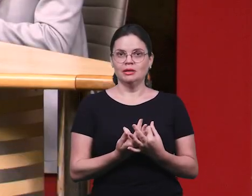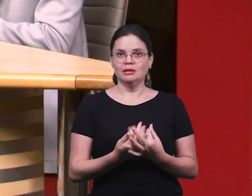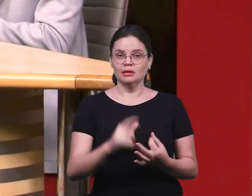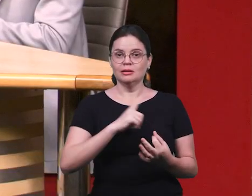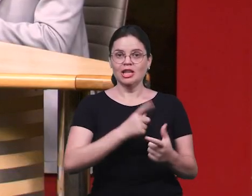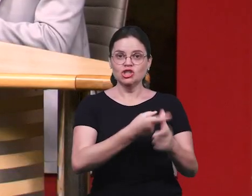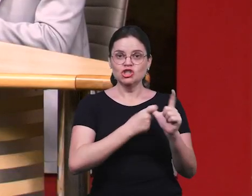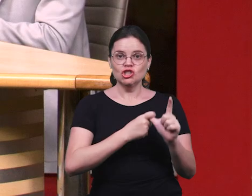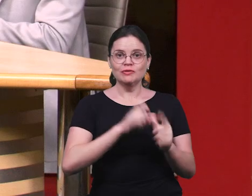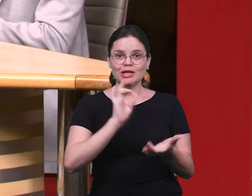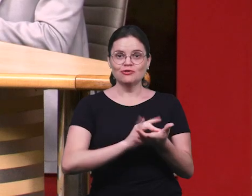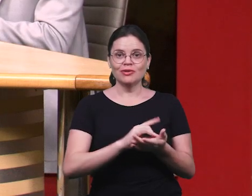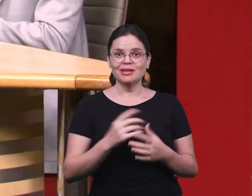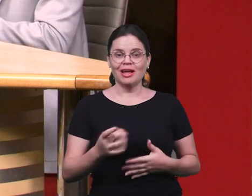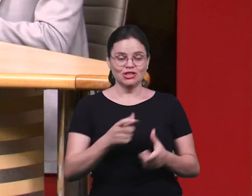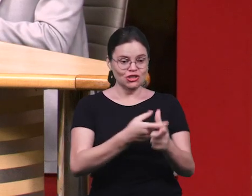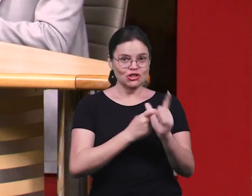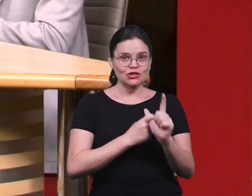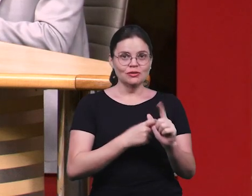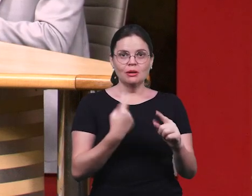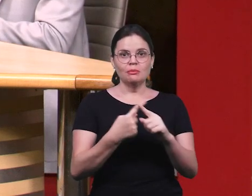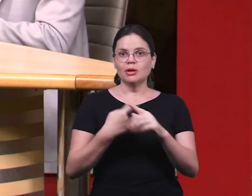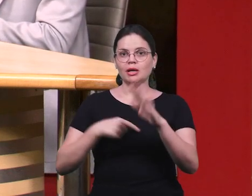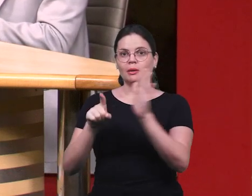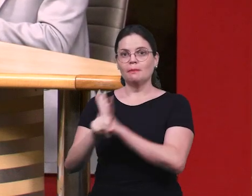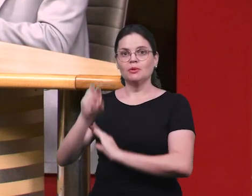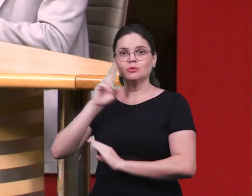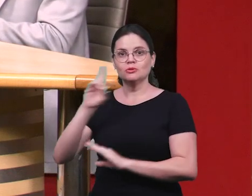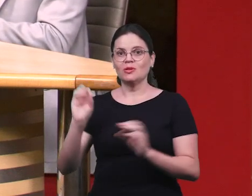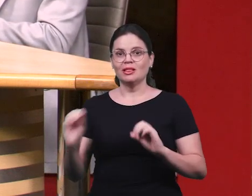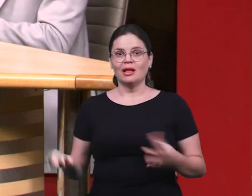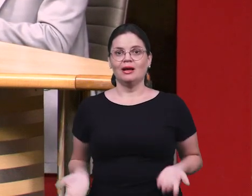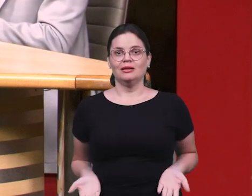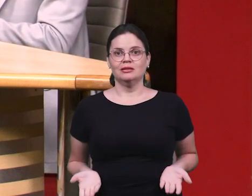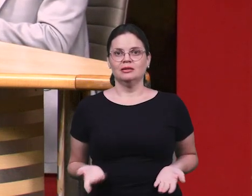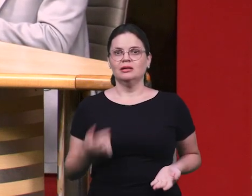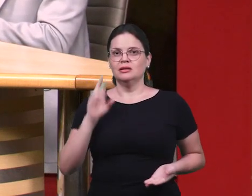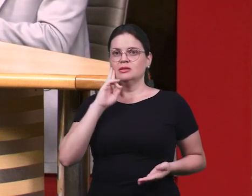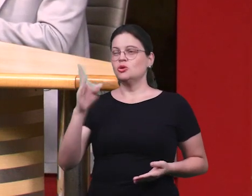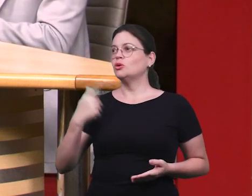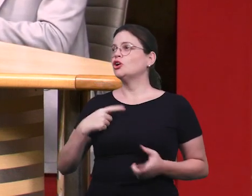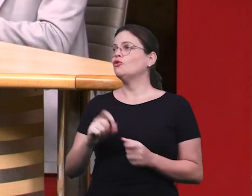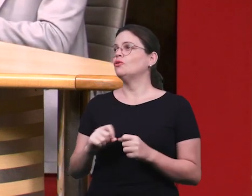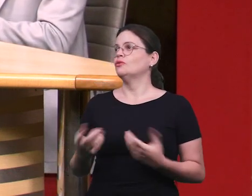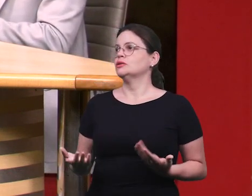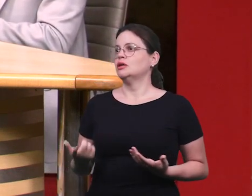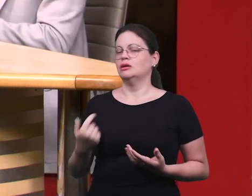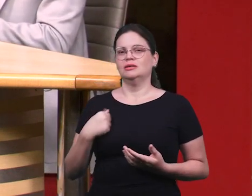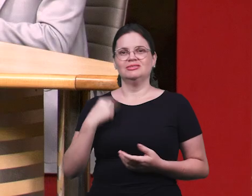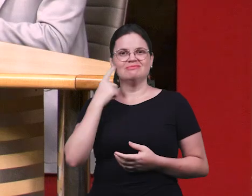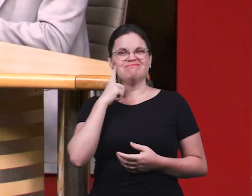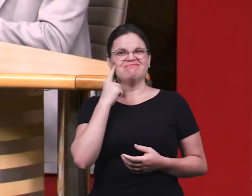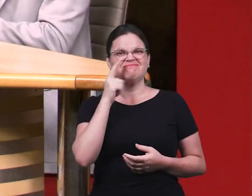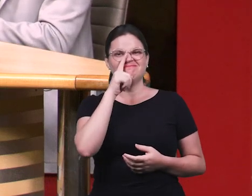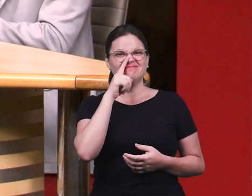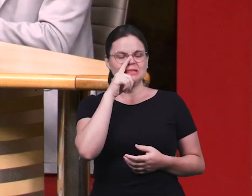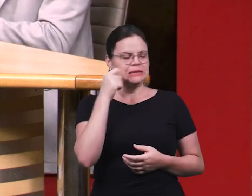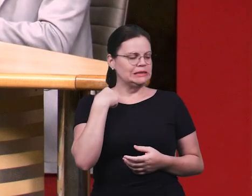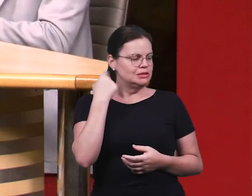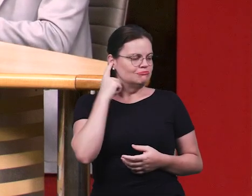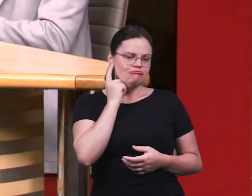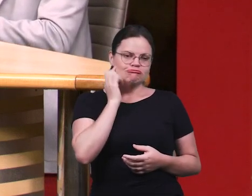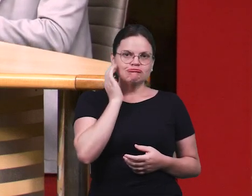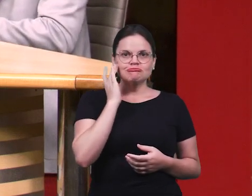às vezes, porque simplesmente não perguntou a Jesus: Senhor, o que eu devo fazer? Preferiu arriscar. Exatamente. Preferiu